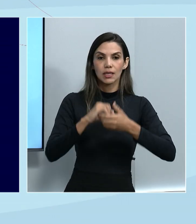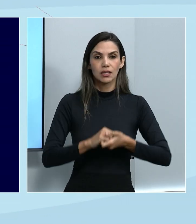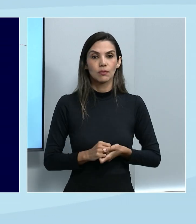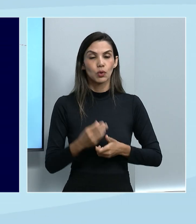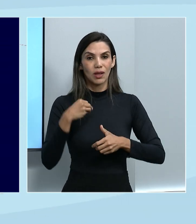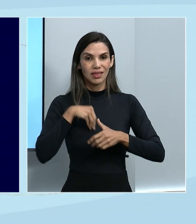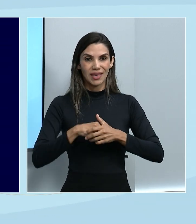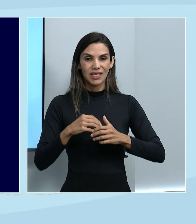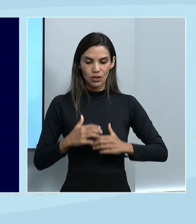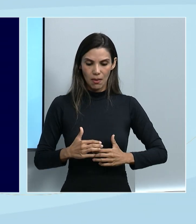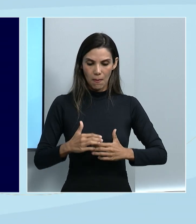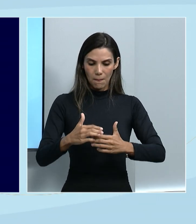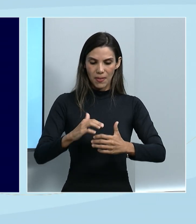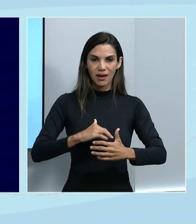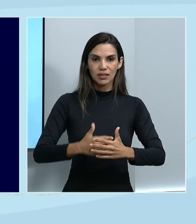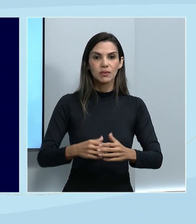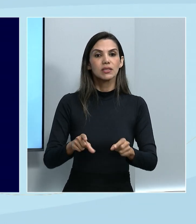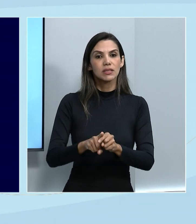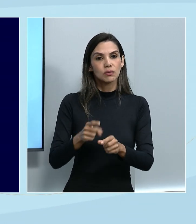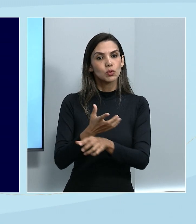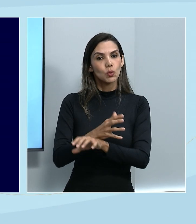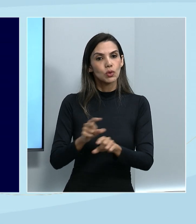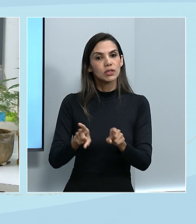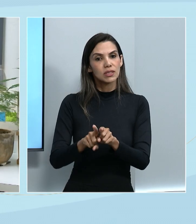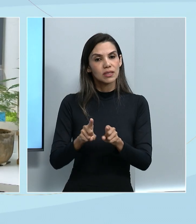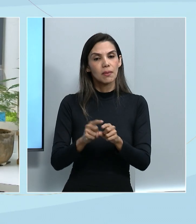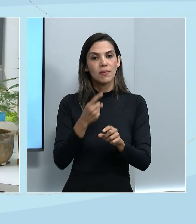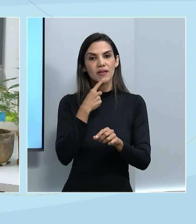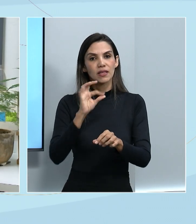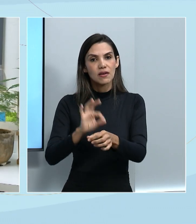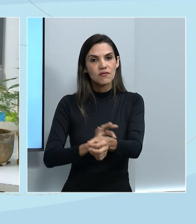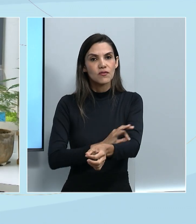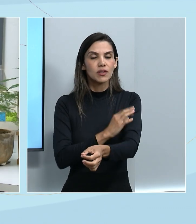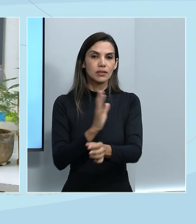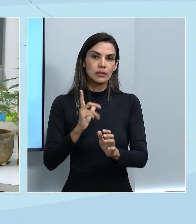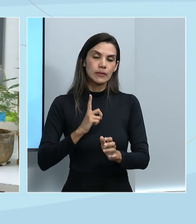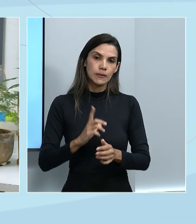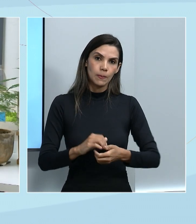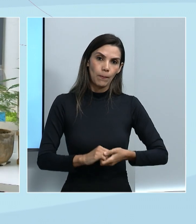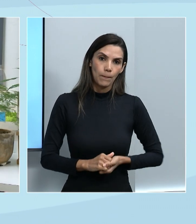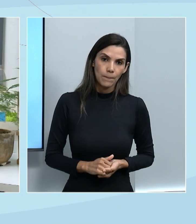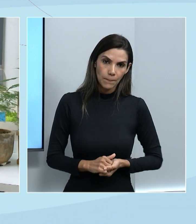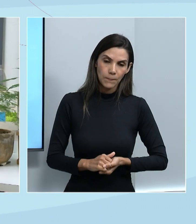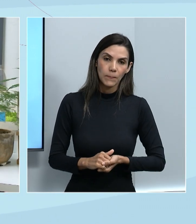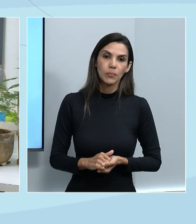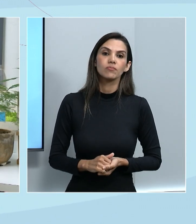placenta, nos ossos e até nas artérias. O estudo mais robusto